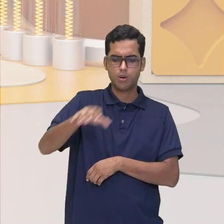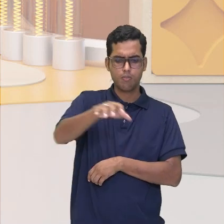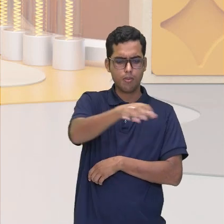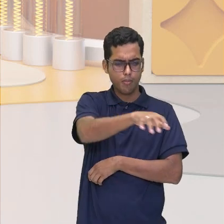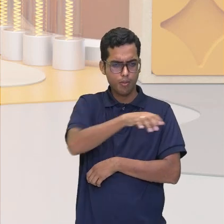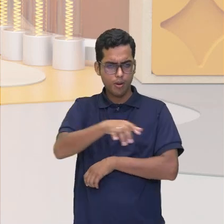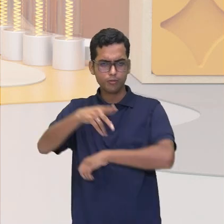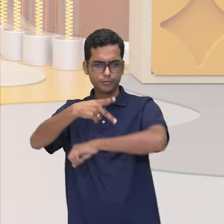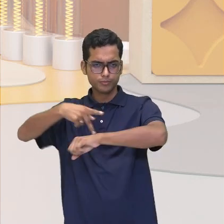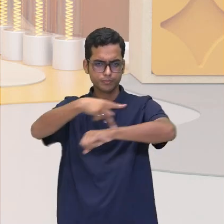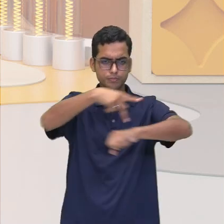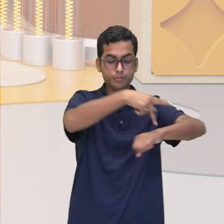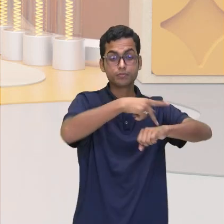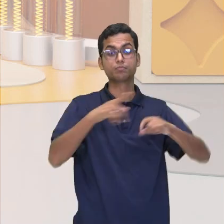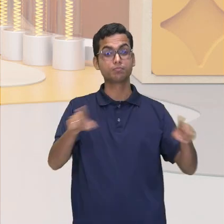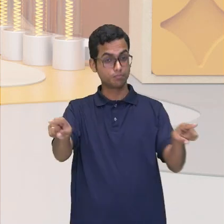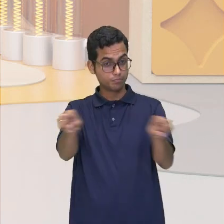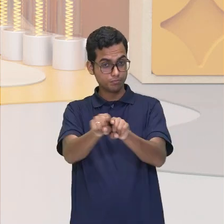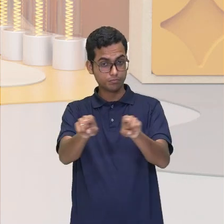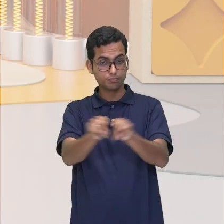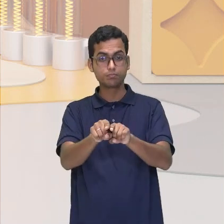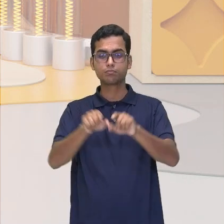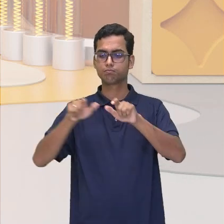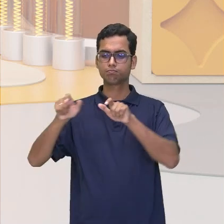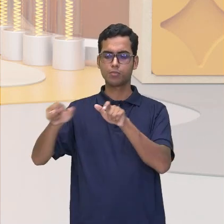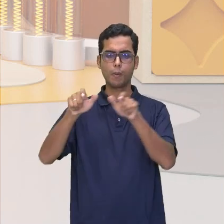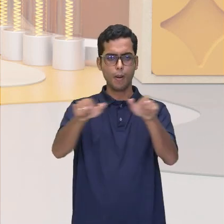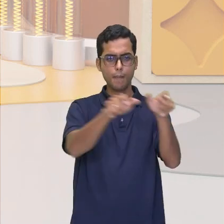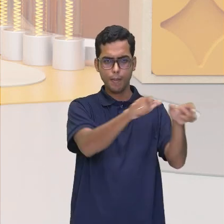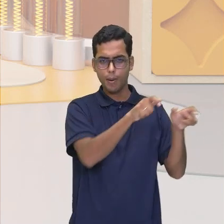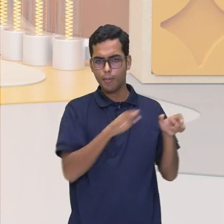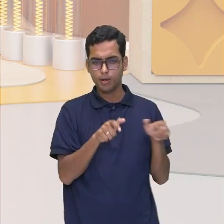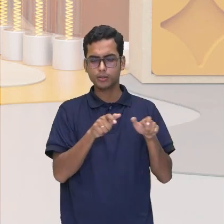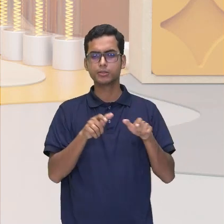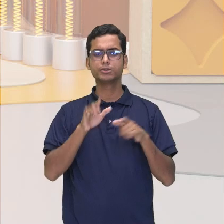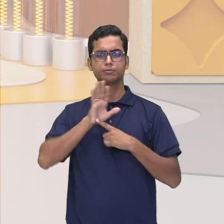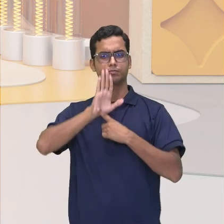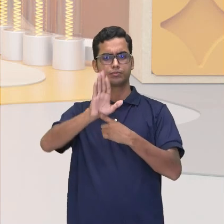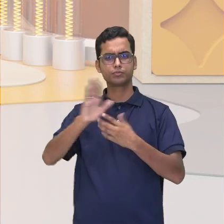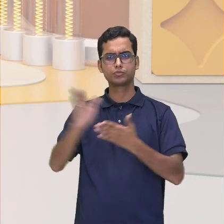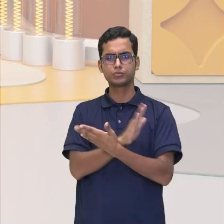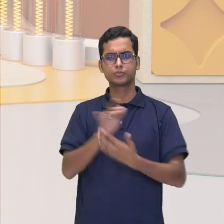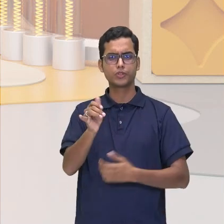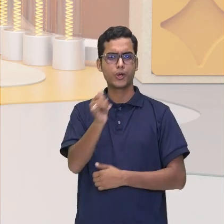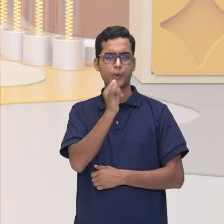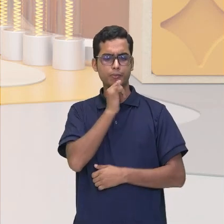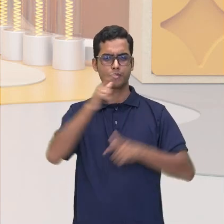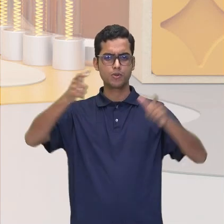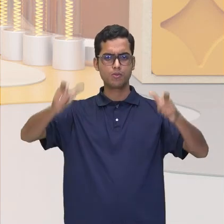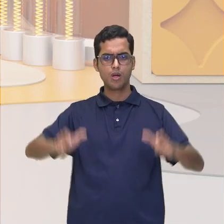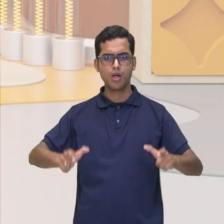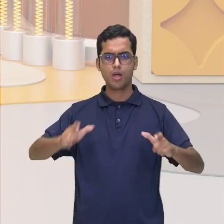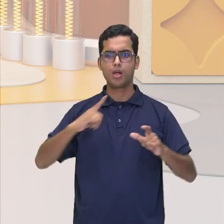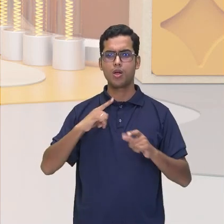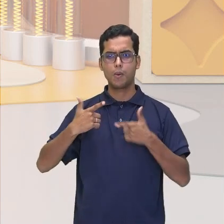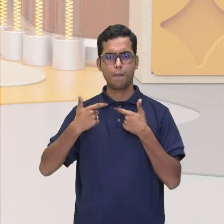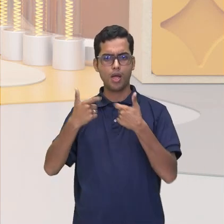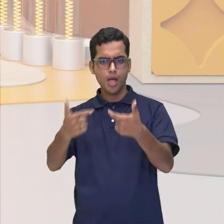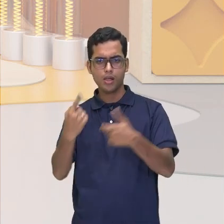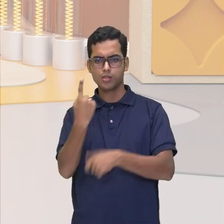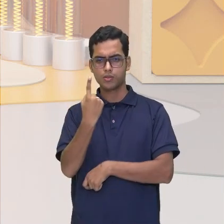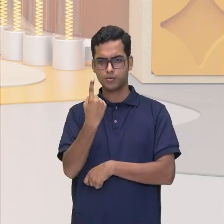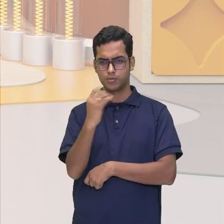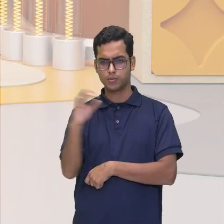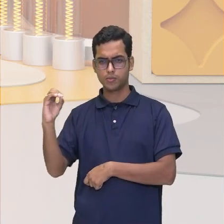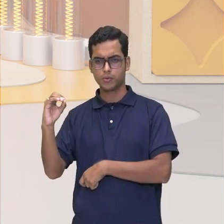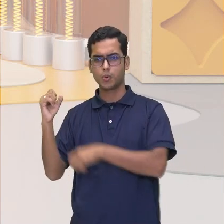definição dos territórios dos Estados nacionais. E aí aqui a gente traz alguns exemplos. A Guerra dos 100 Anos, que foi um